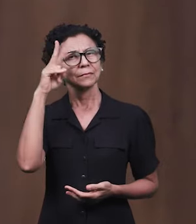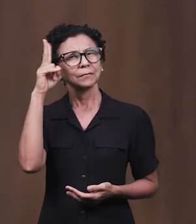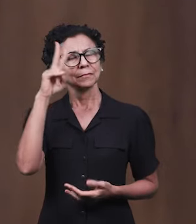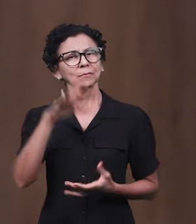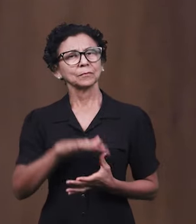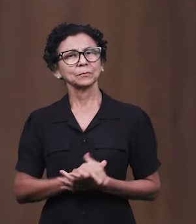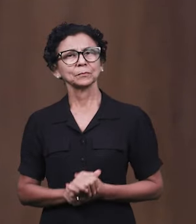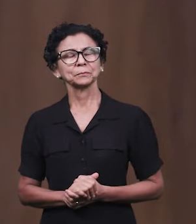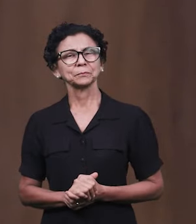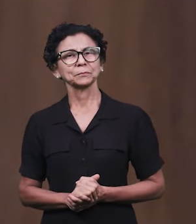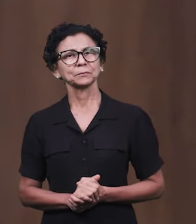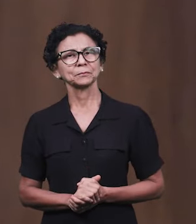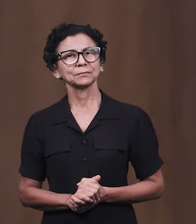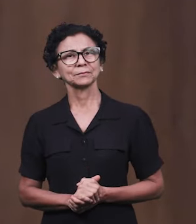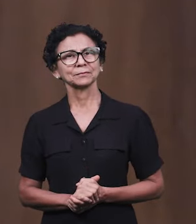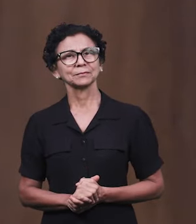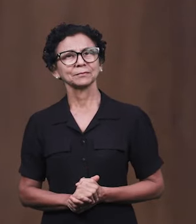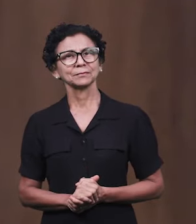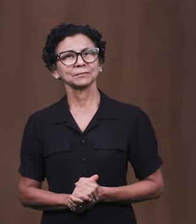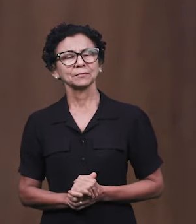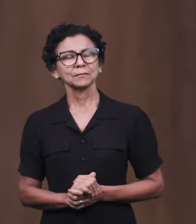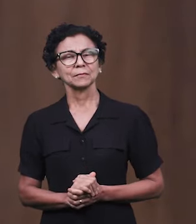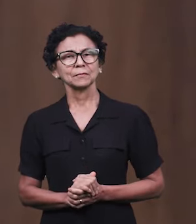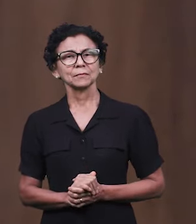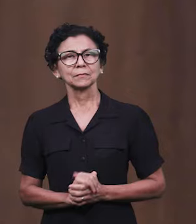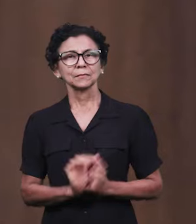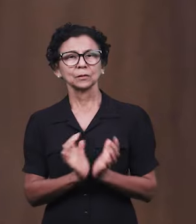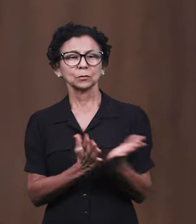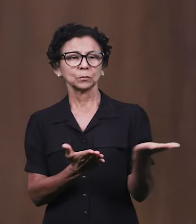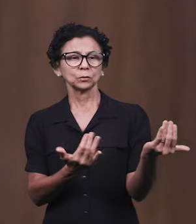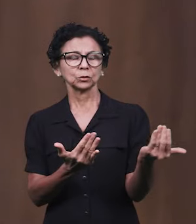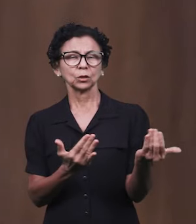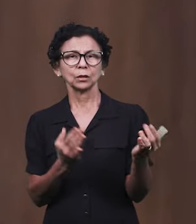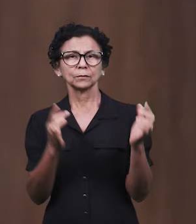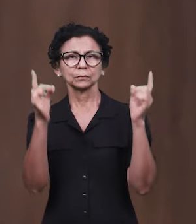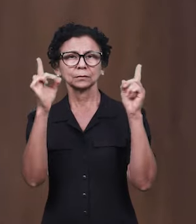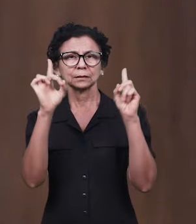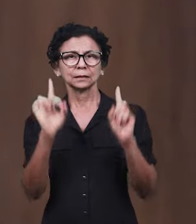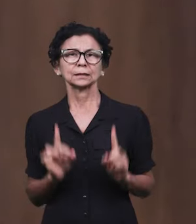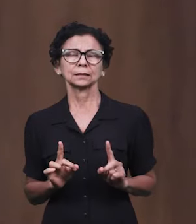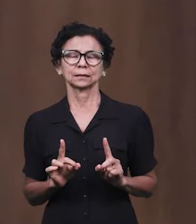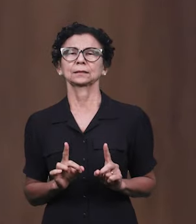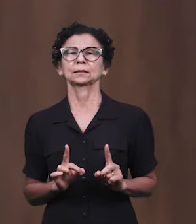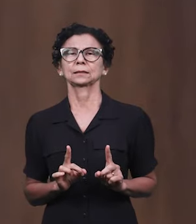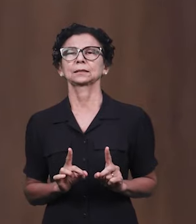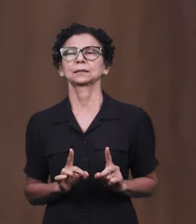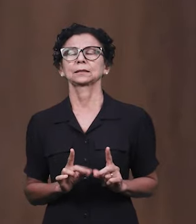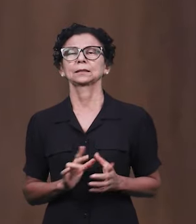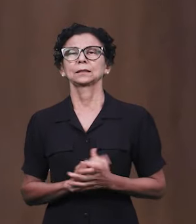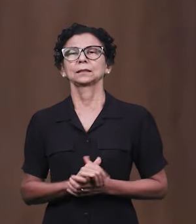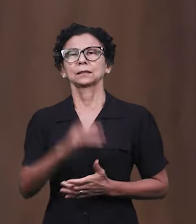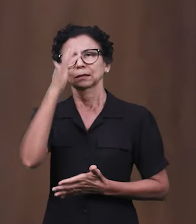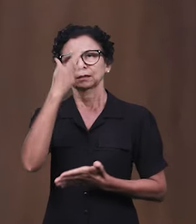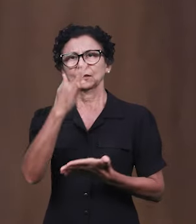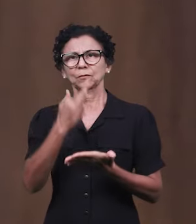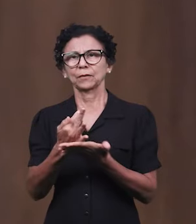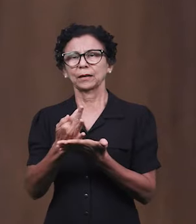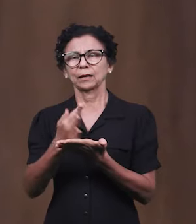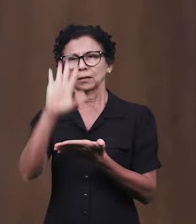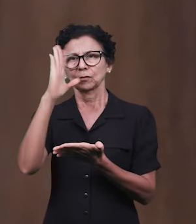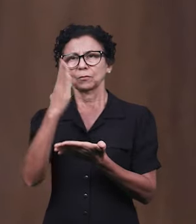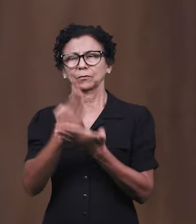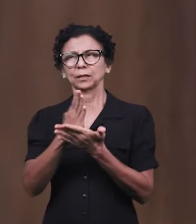jovens com deficiências e que buscam a força na fé e na confiança em Deus. Na